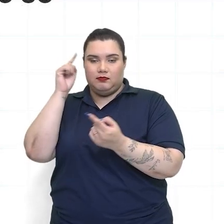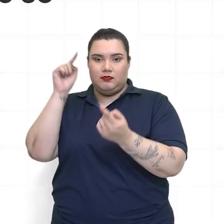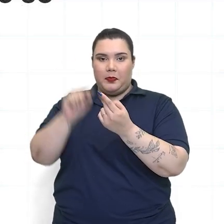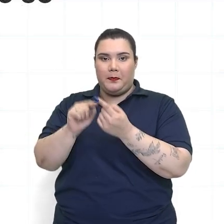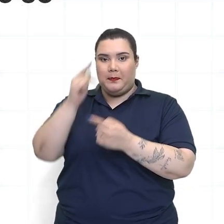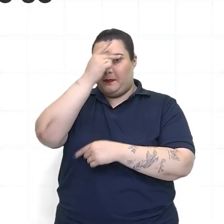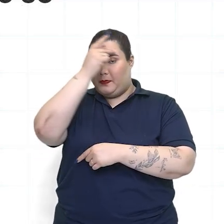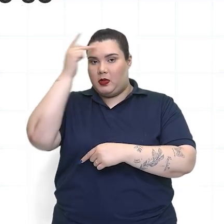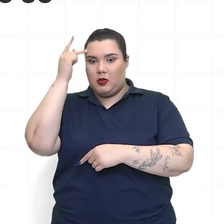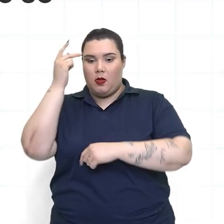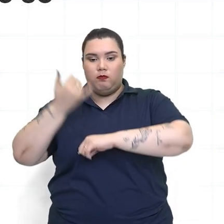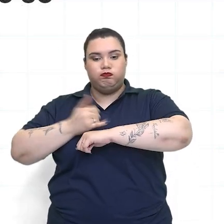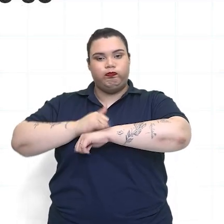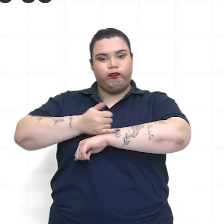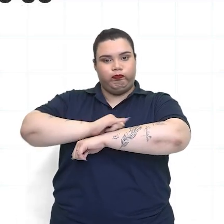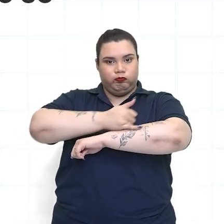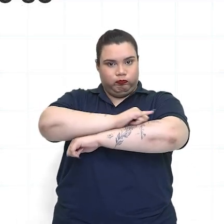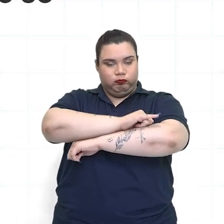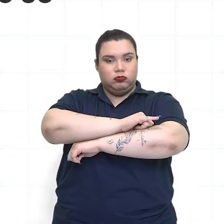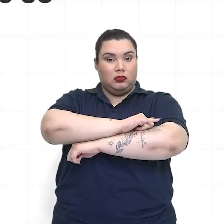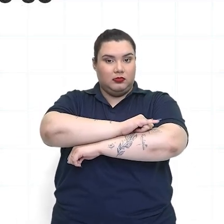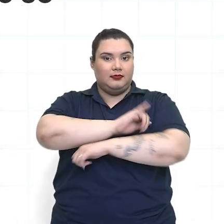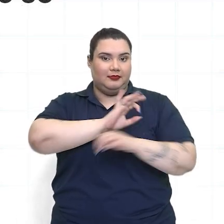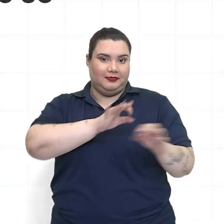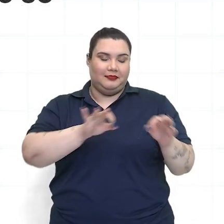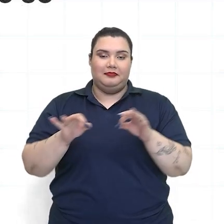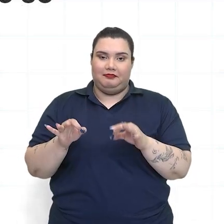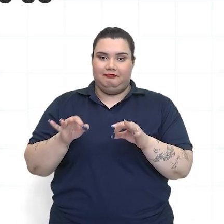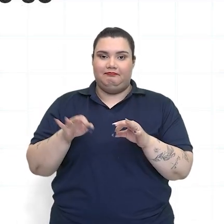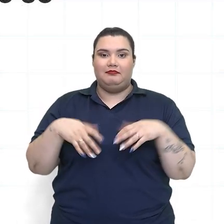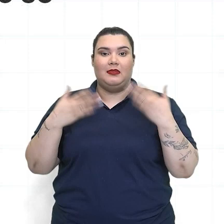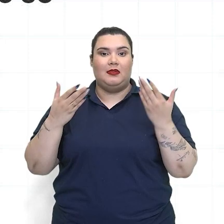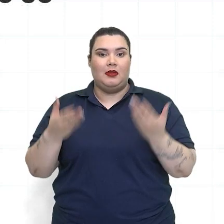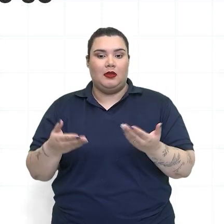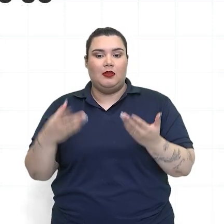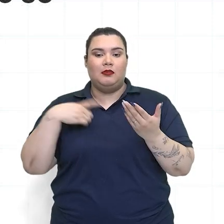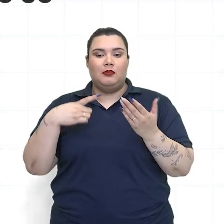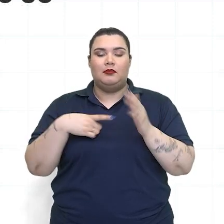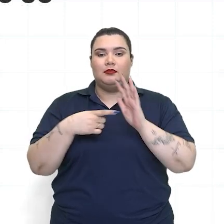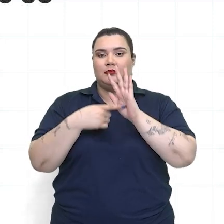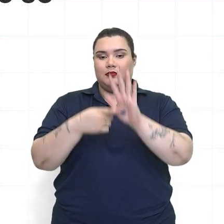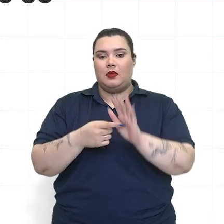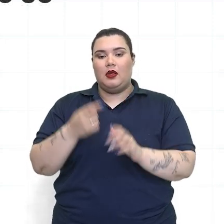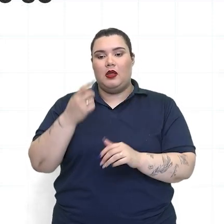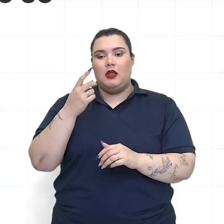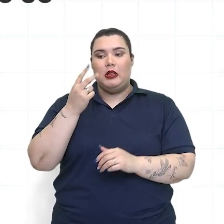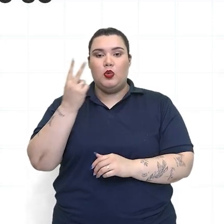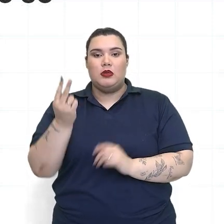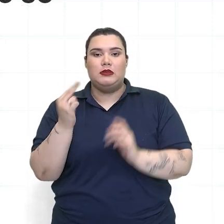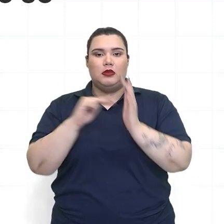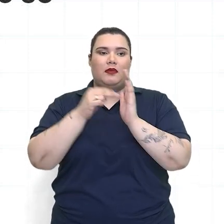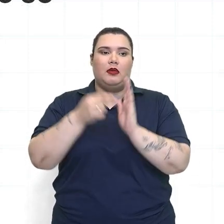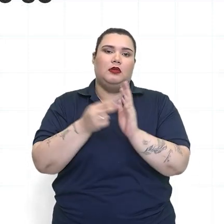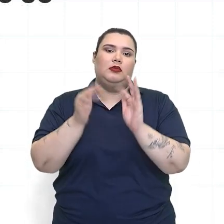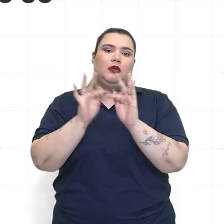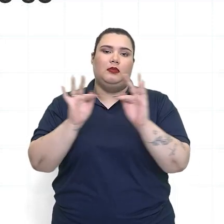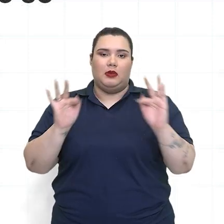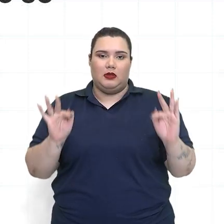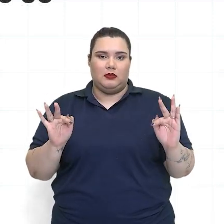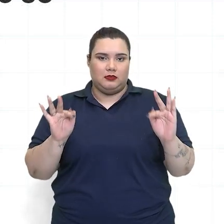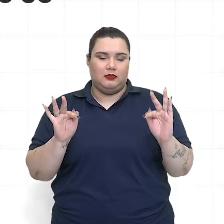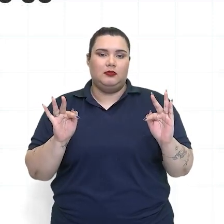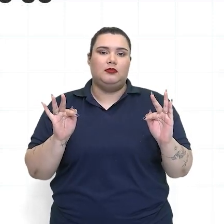está acima do seu peso, né? Então, aqui nós vamos ter o quê? O duplo sentido da frase. Porque